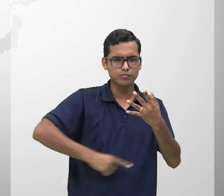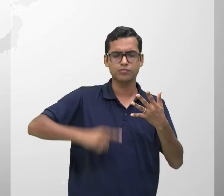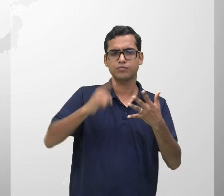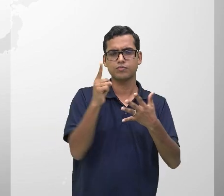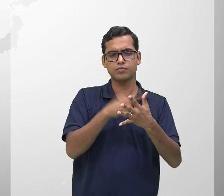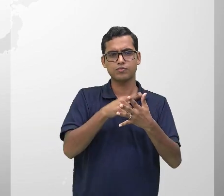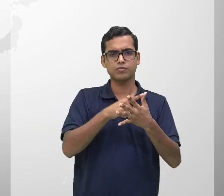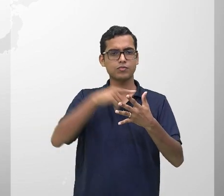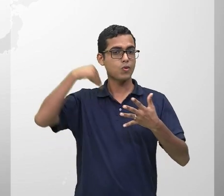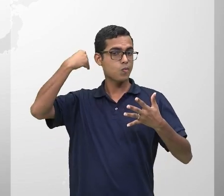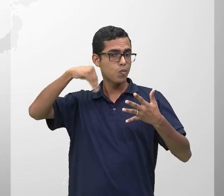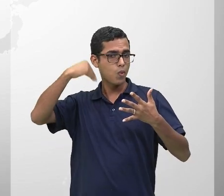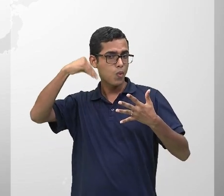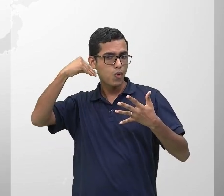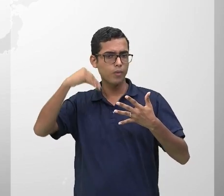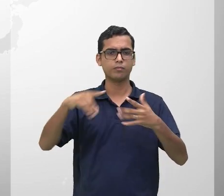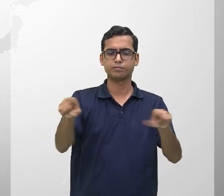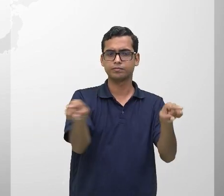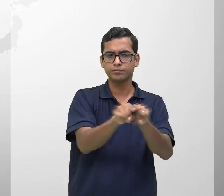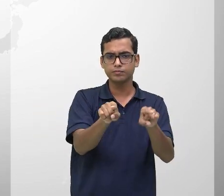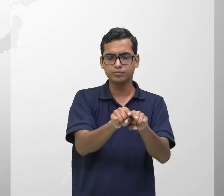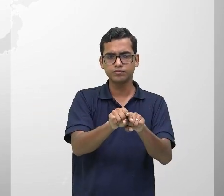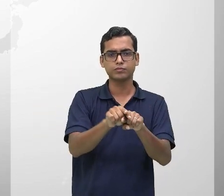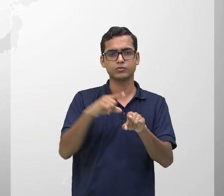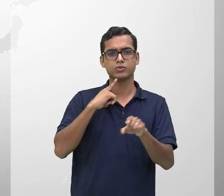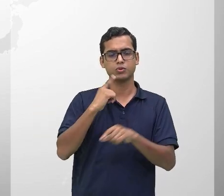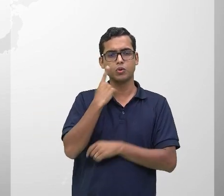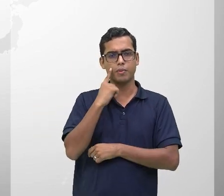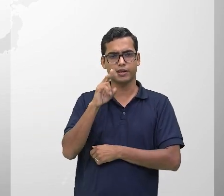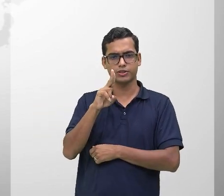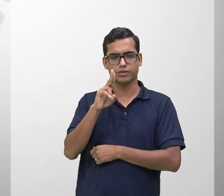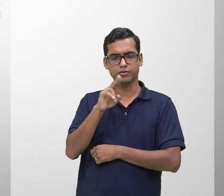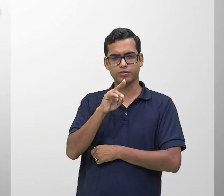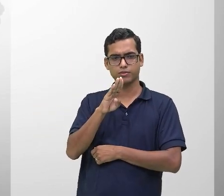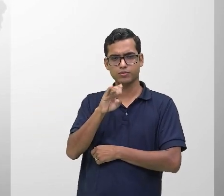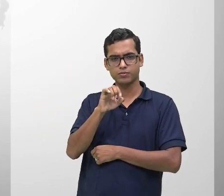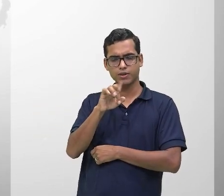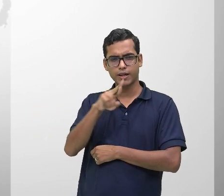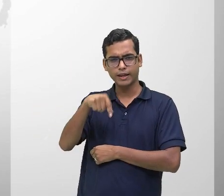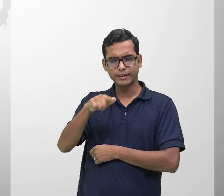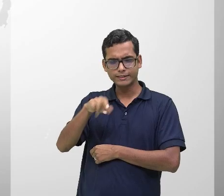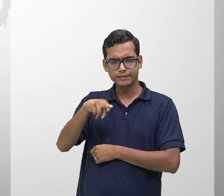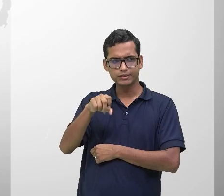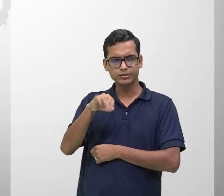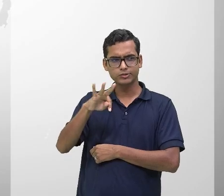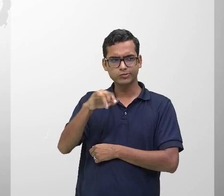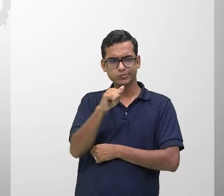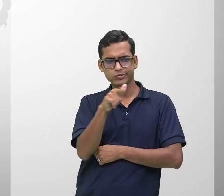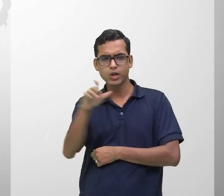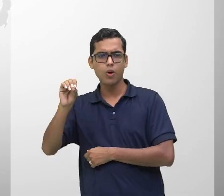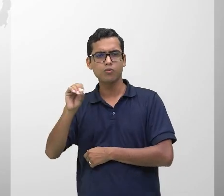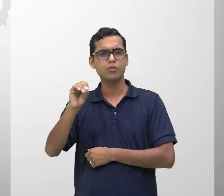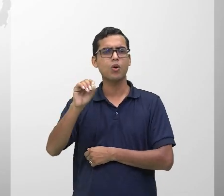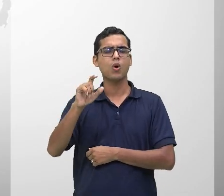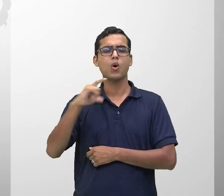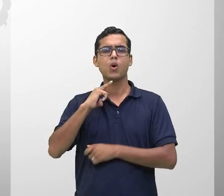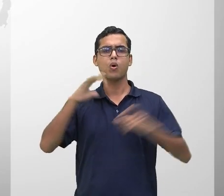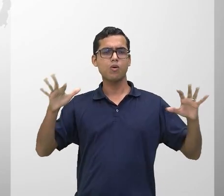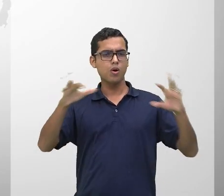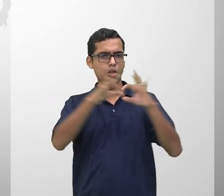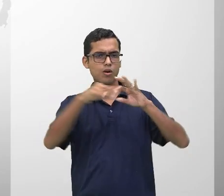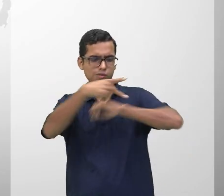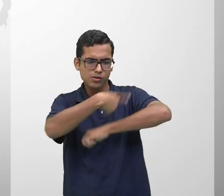Turcomenistão e também a parte aí de Uzbequistão, que acabam formando aí todos esses países que formam